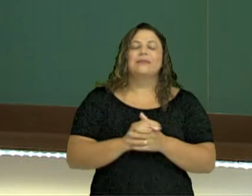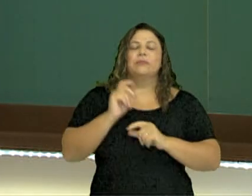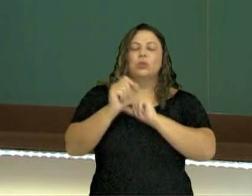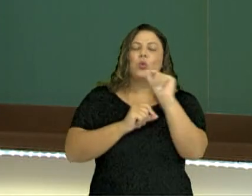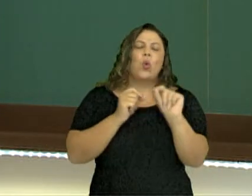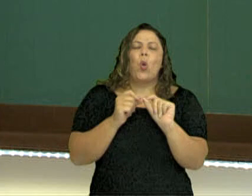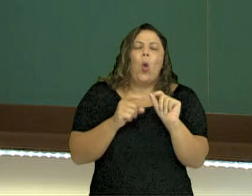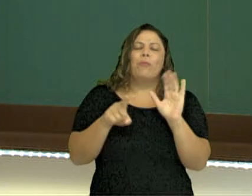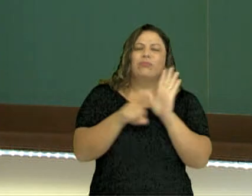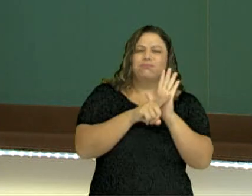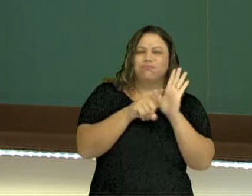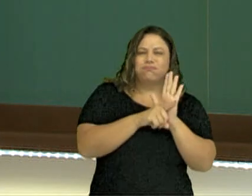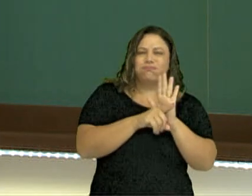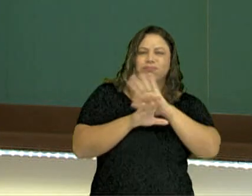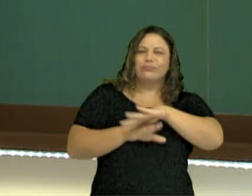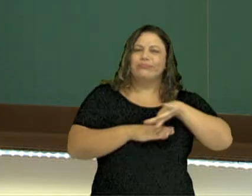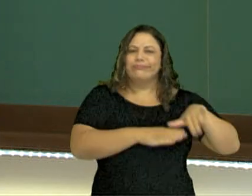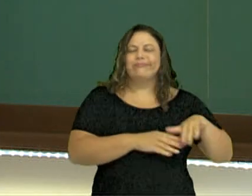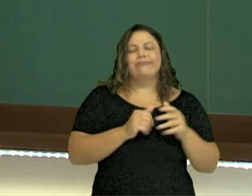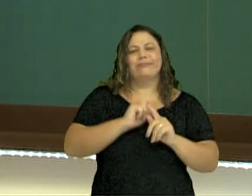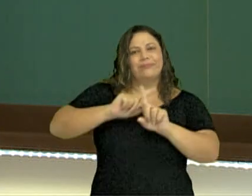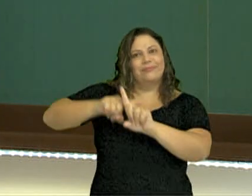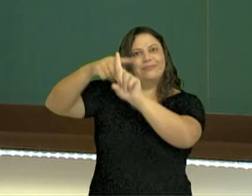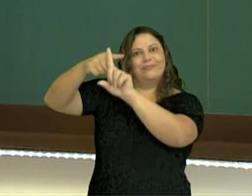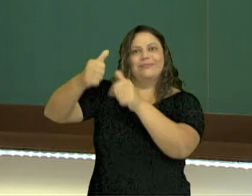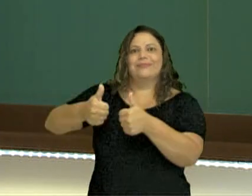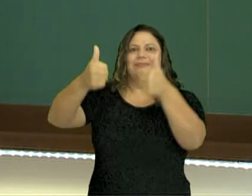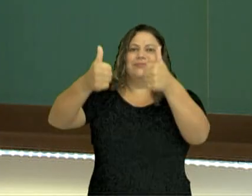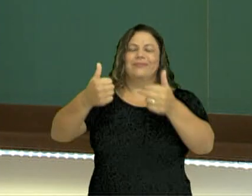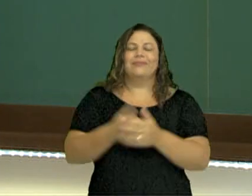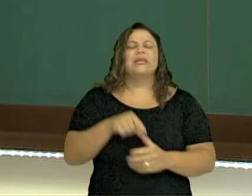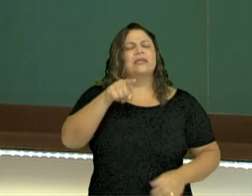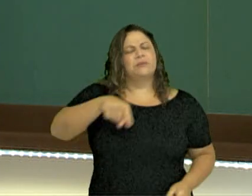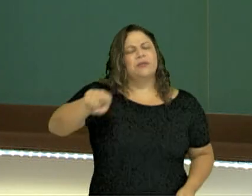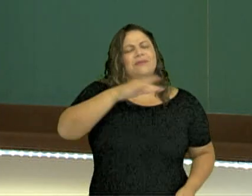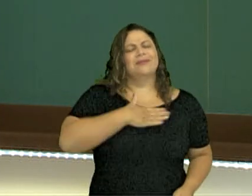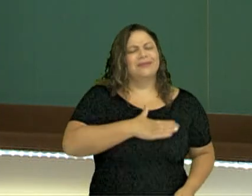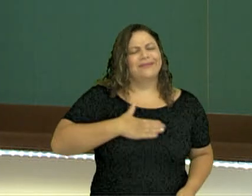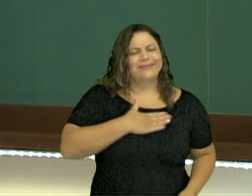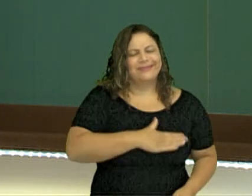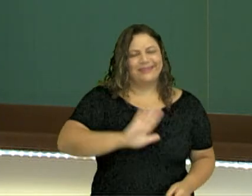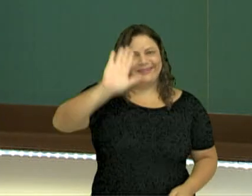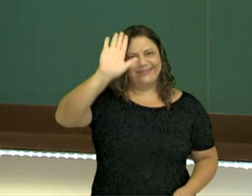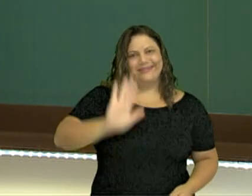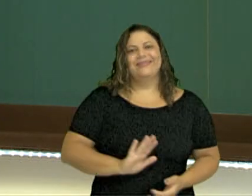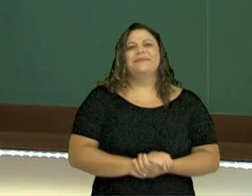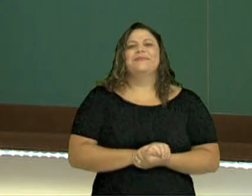sair do vermelho, sair do endividamento. Espero que vocês tenham gostado. Até breve.